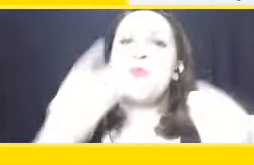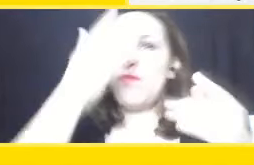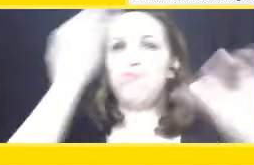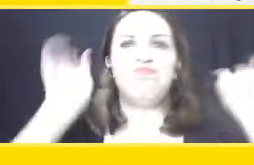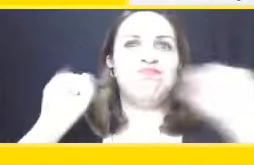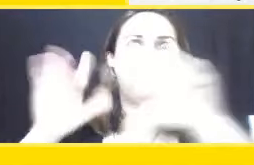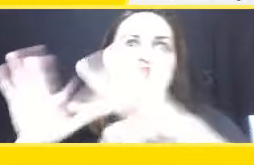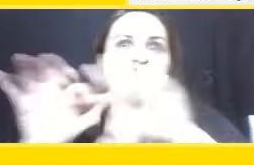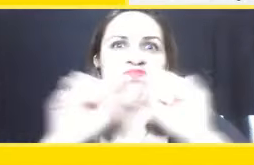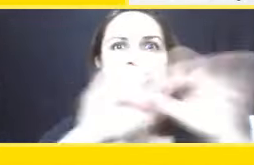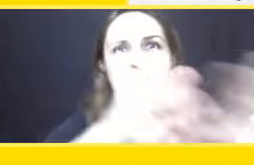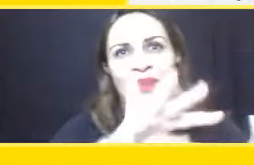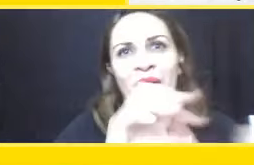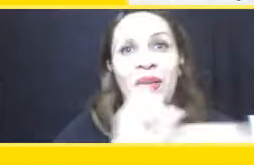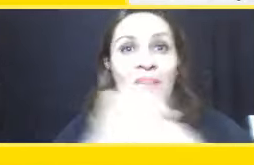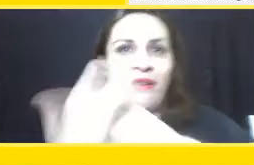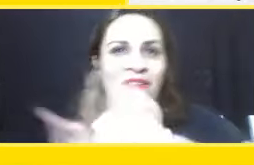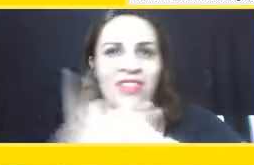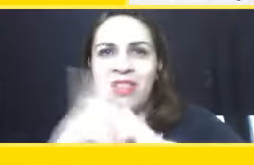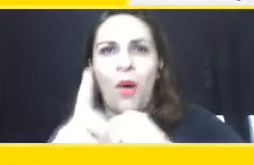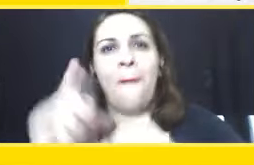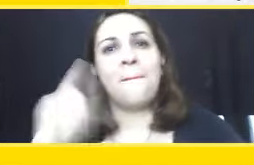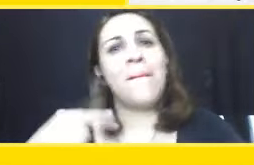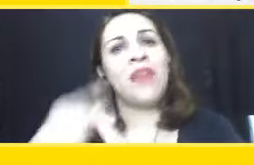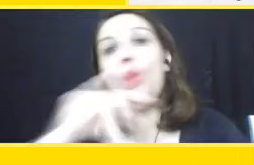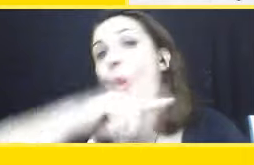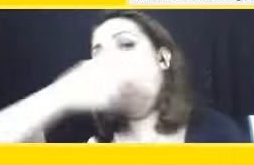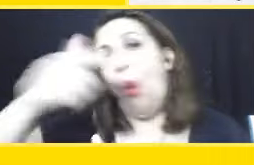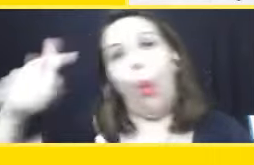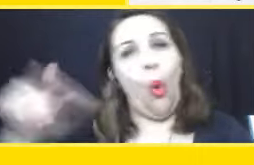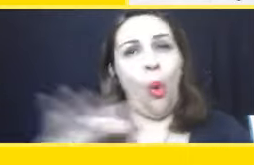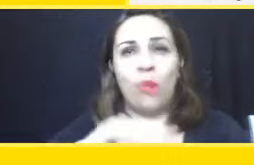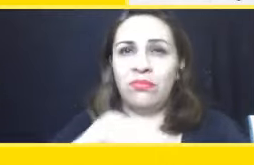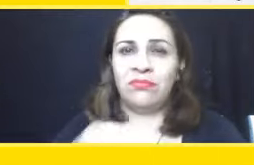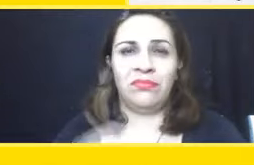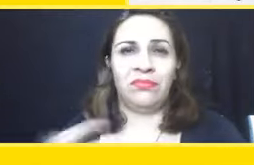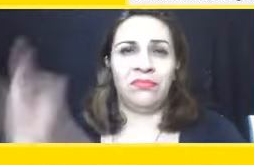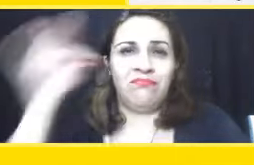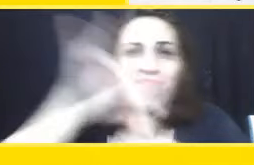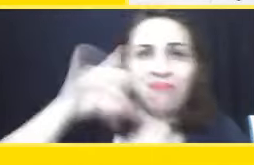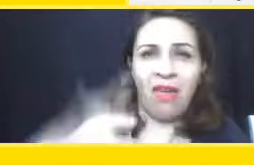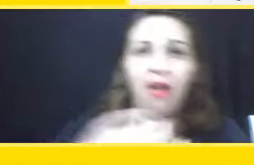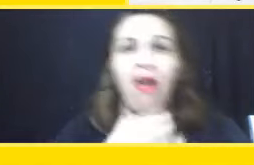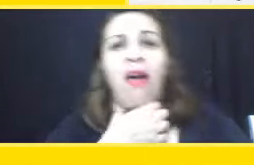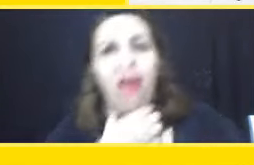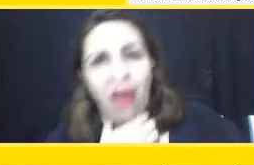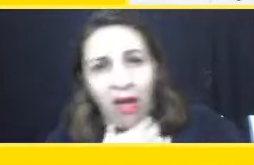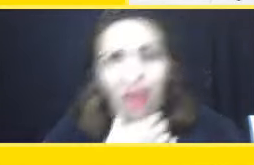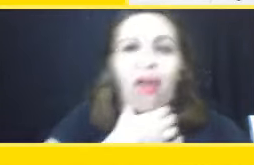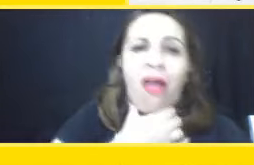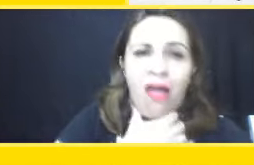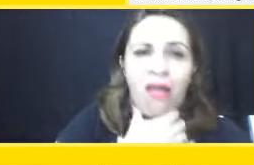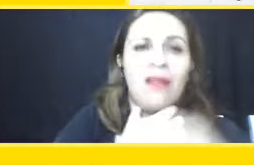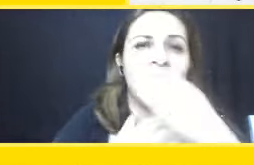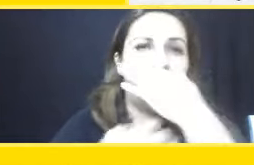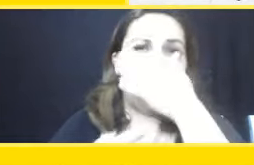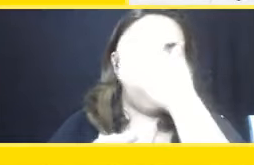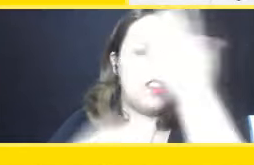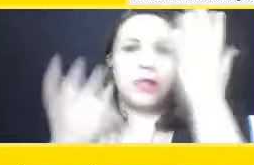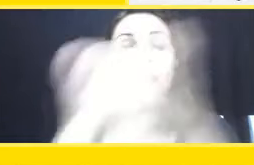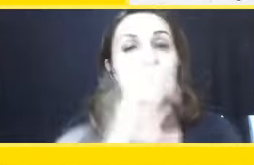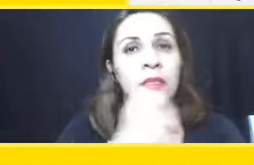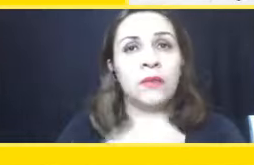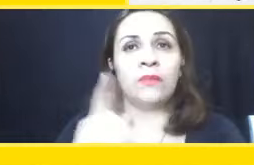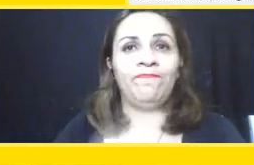estamos lidando só com coronavírus. Nós estamos lidando com coronavírus, com a dengue, com a asma, principalmente nós estamos em período de seca,